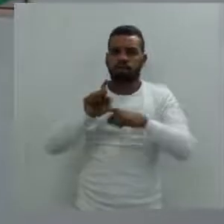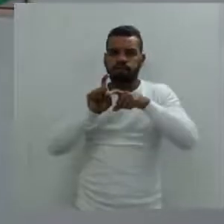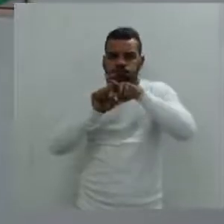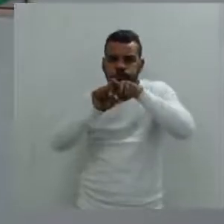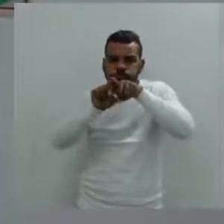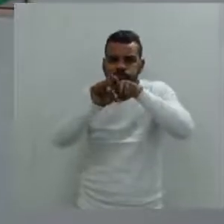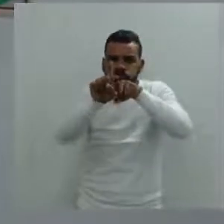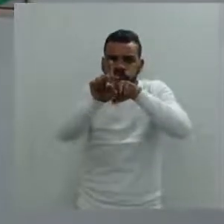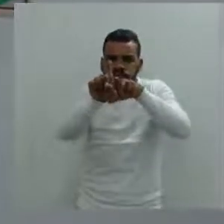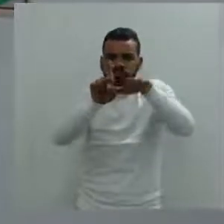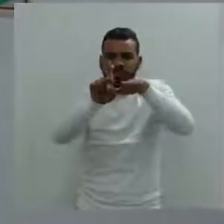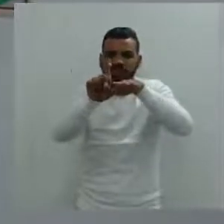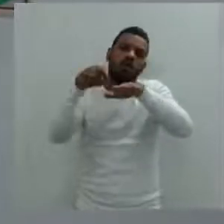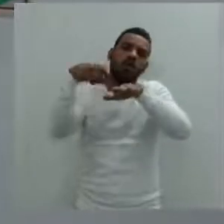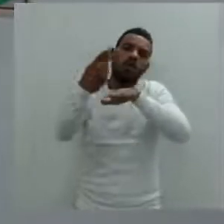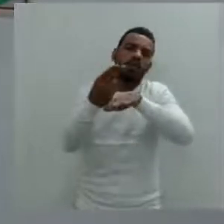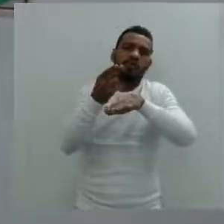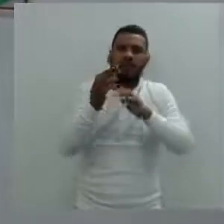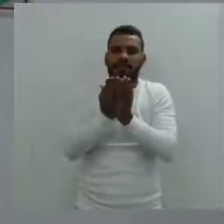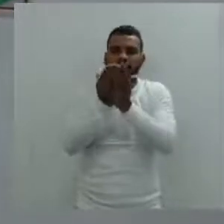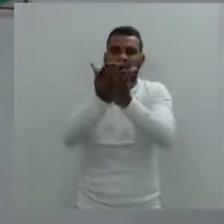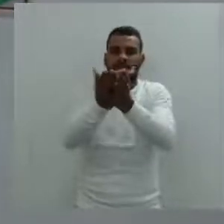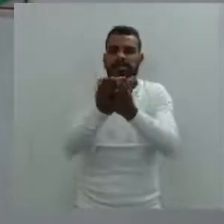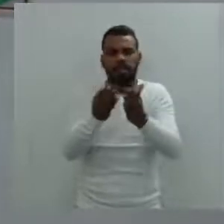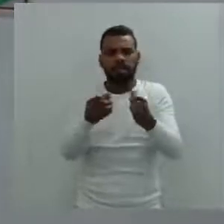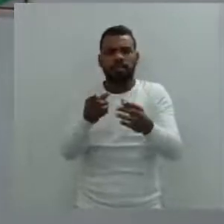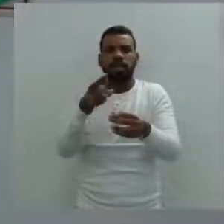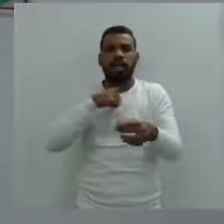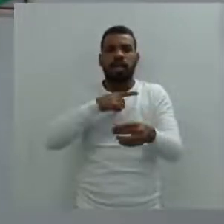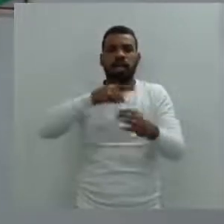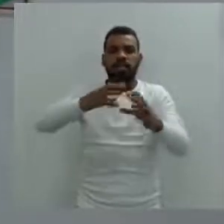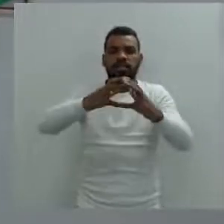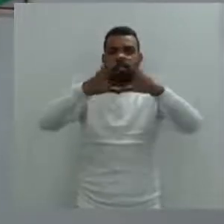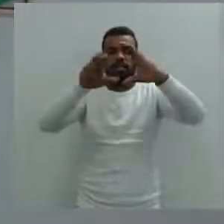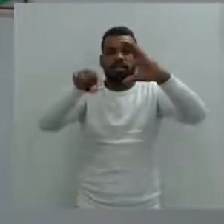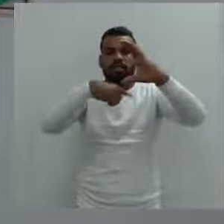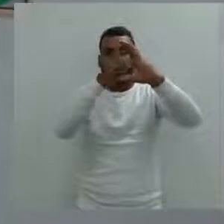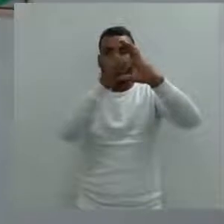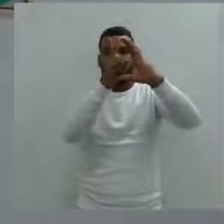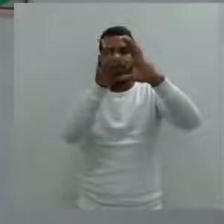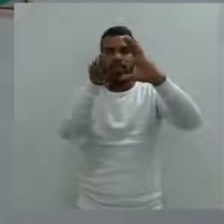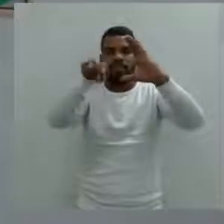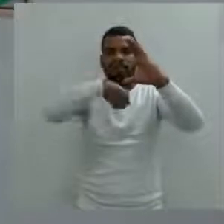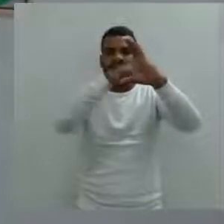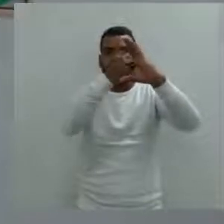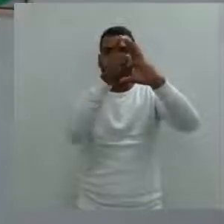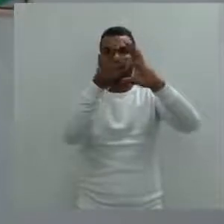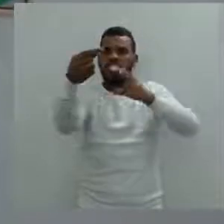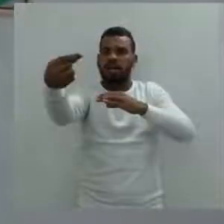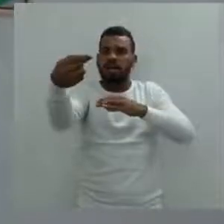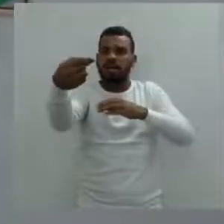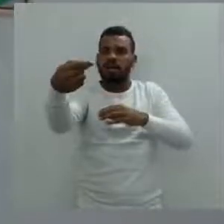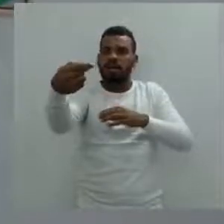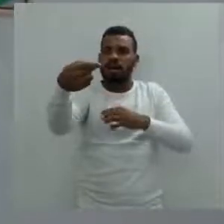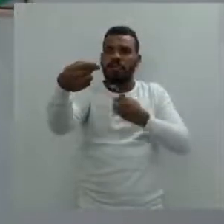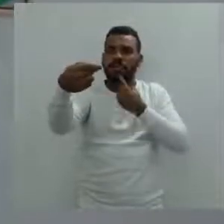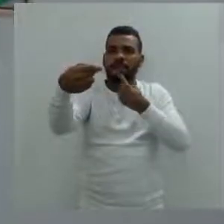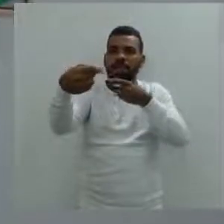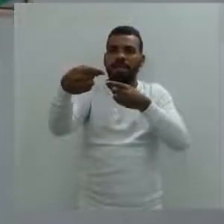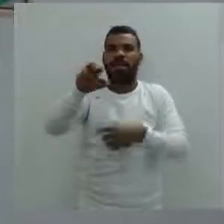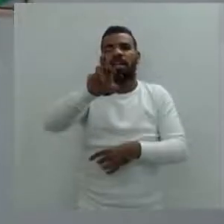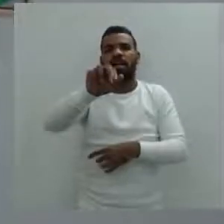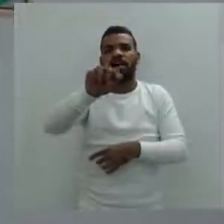foram os britânicos durante a Segunda Guerra Mundial, por exemplo. Então são tecnologias